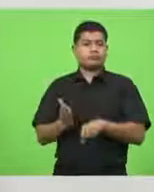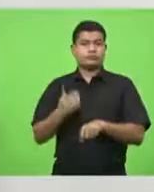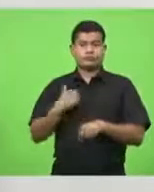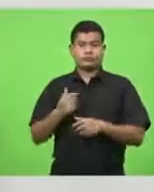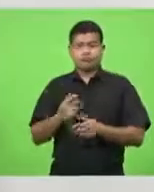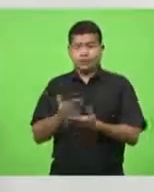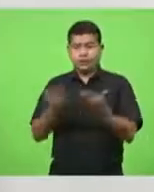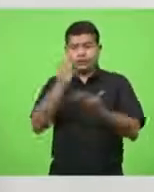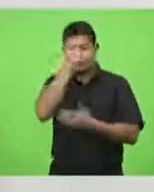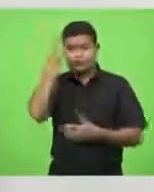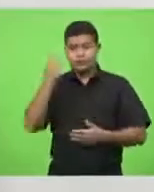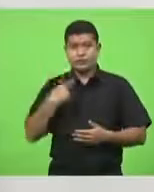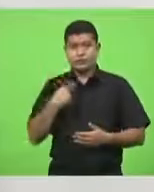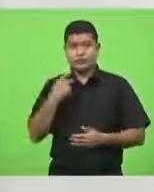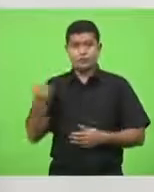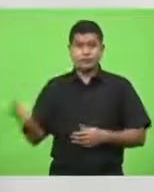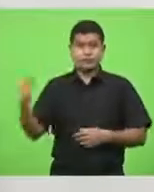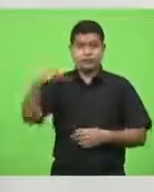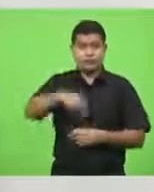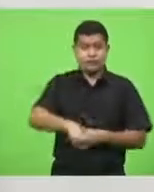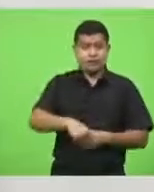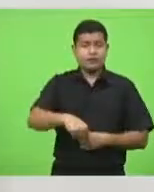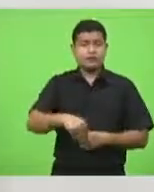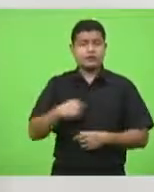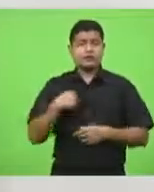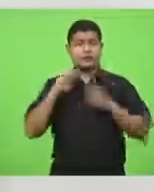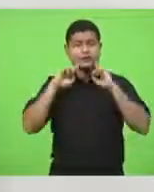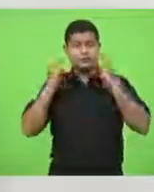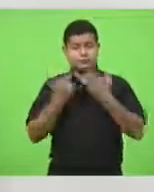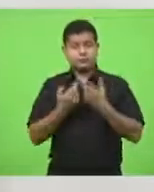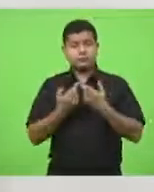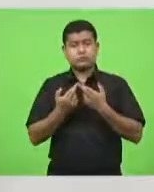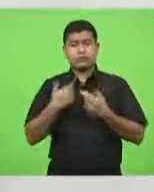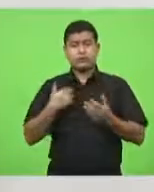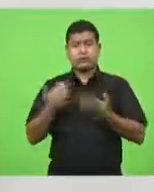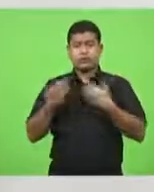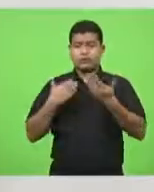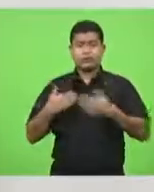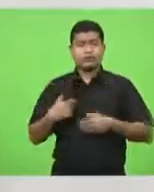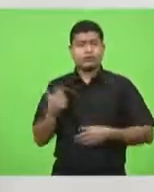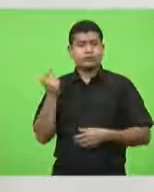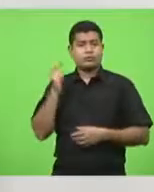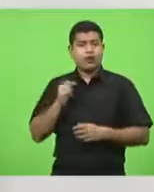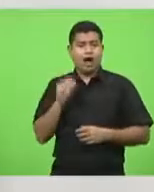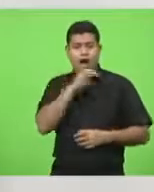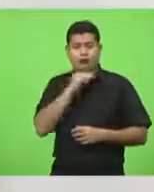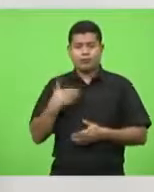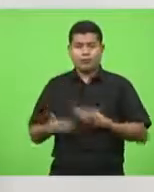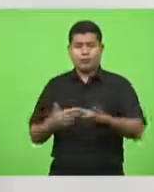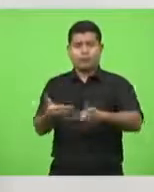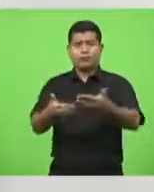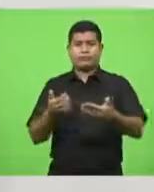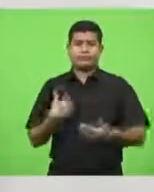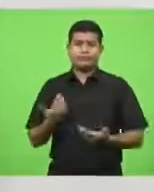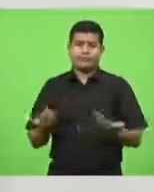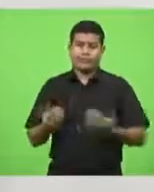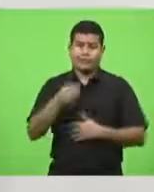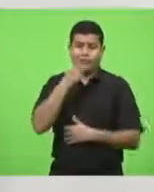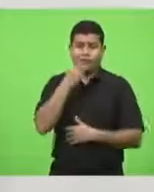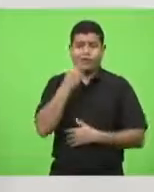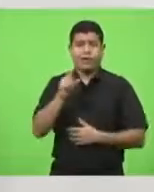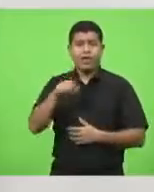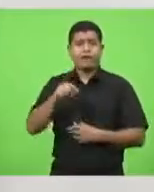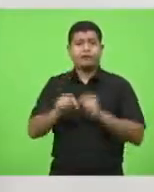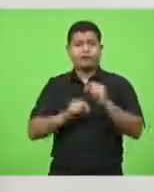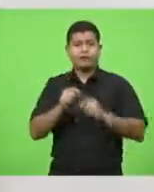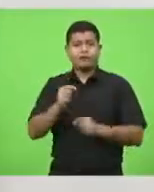sobre a diligência poderiam vir aqui na audiência pública e a gente adiantar o processo. Logicamente, infelizmente, isso é para atrapalhar